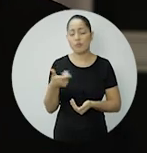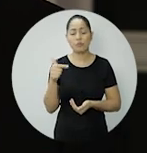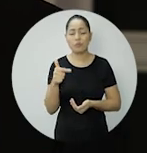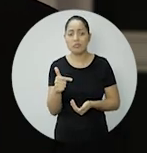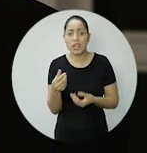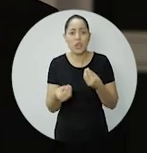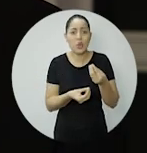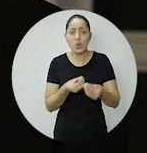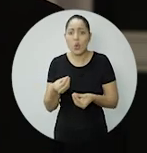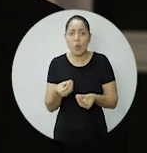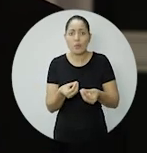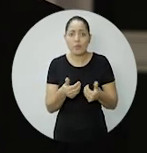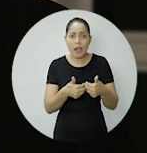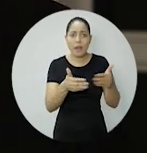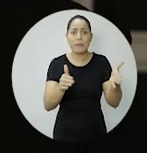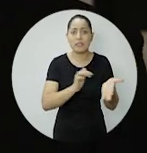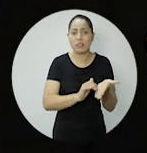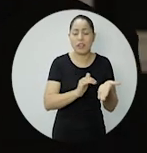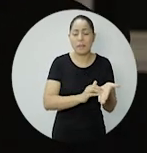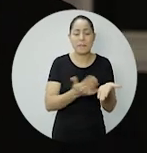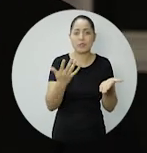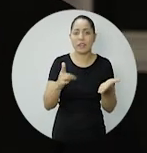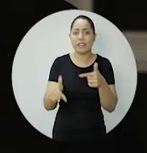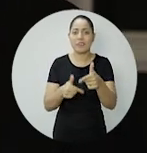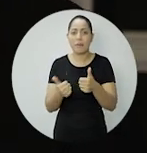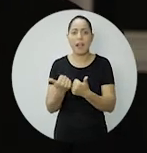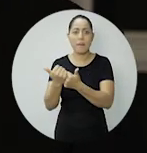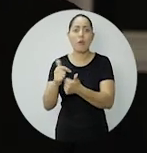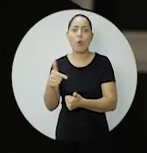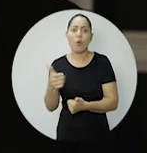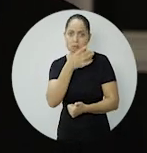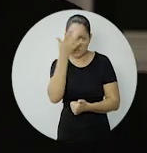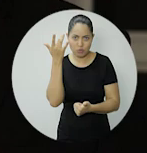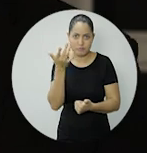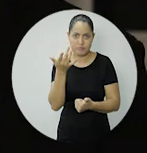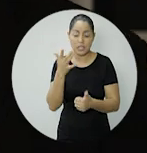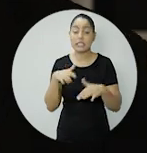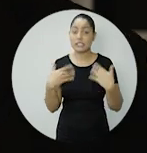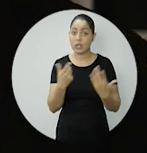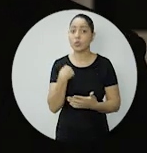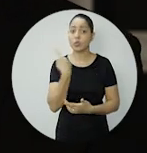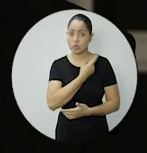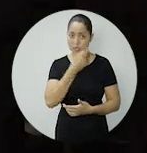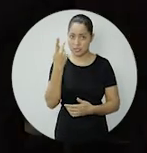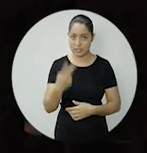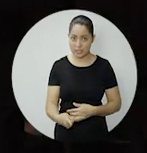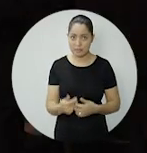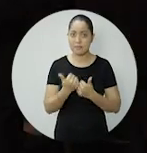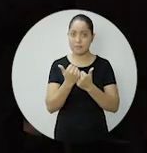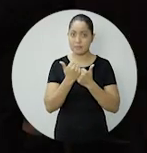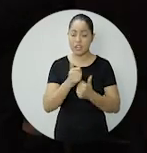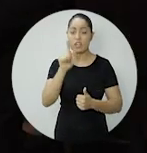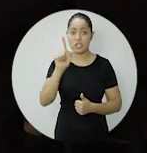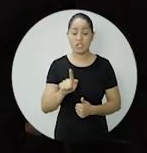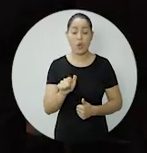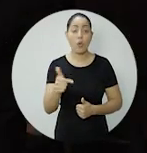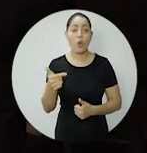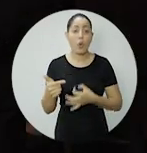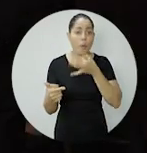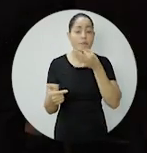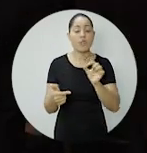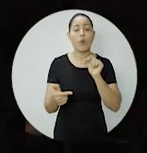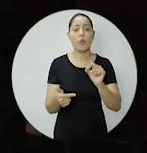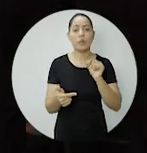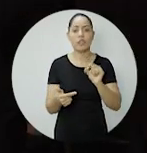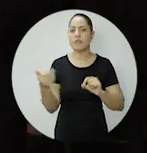tem condição de abrir seu próprio escritório, mas também não quer trabalhar no escritório de terceiros. Então, a gente, gestão, deu a esse jovem advogado mais